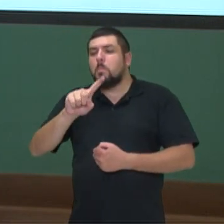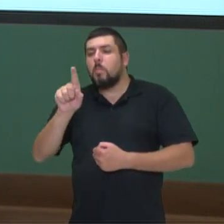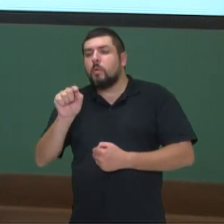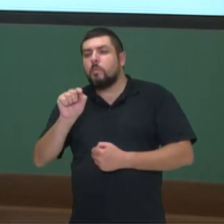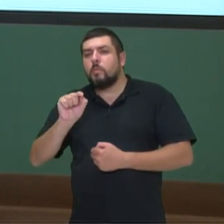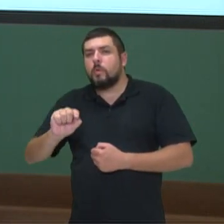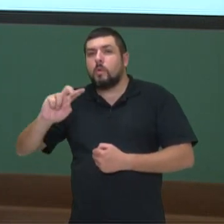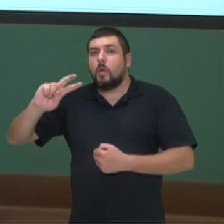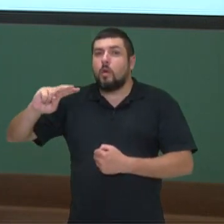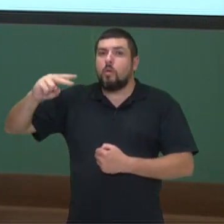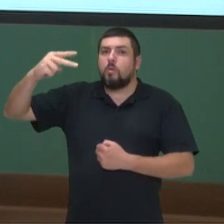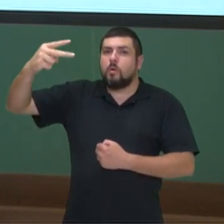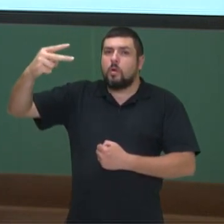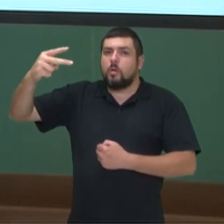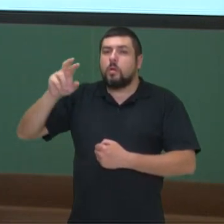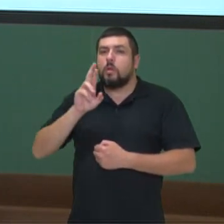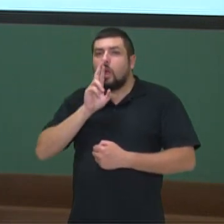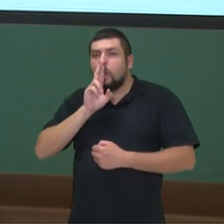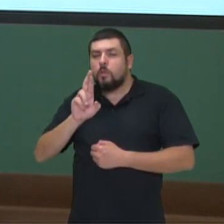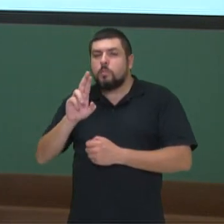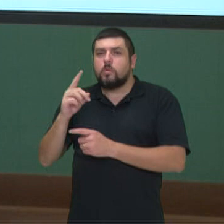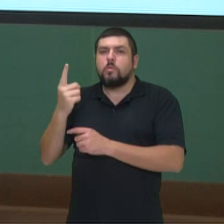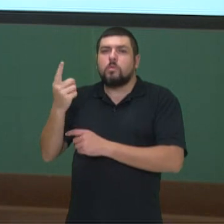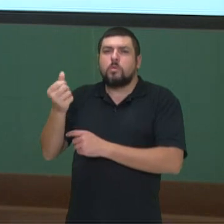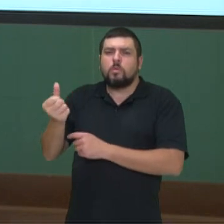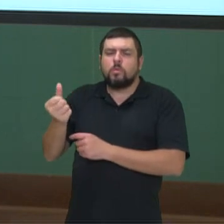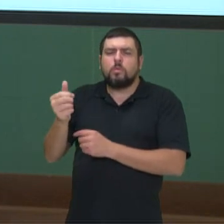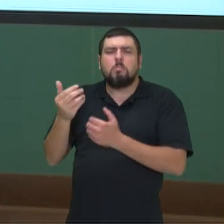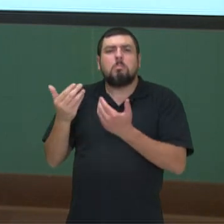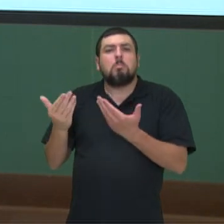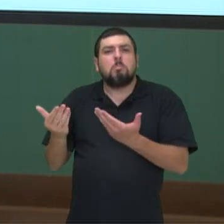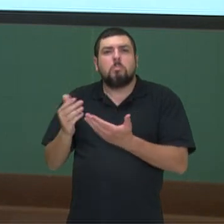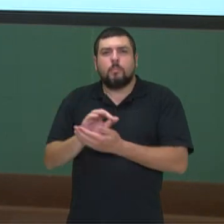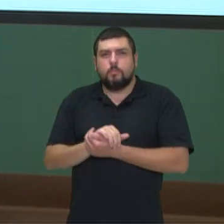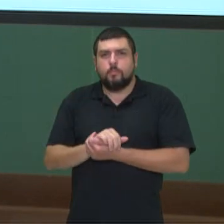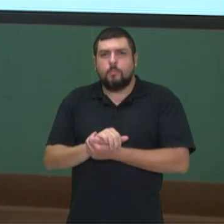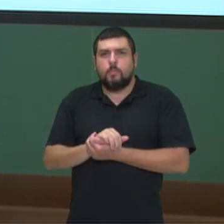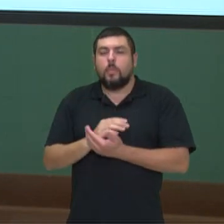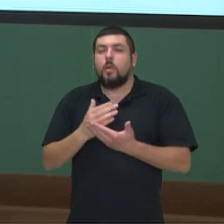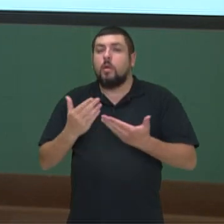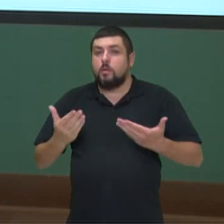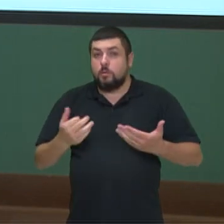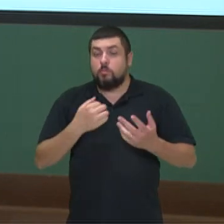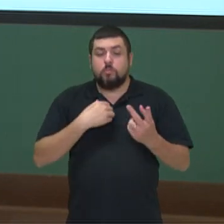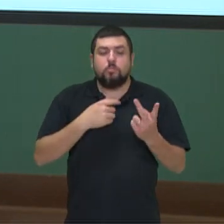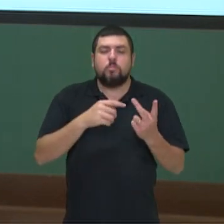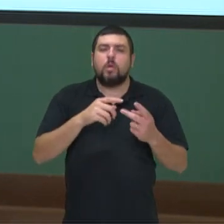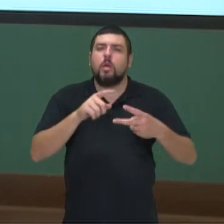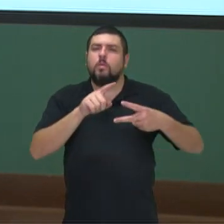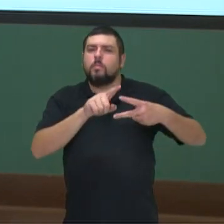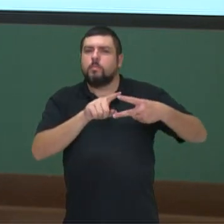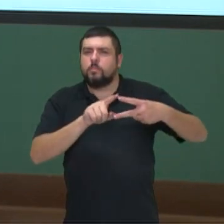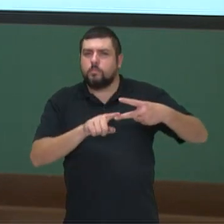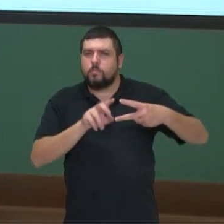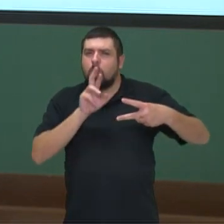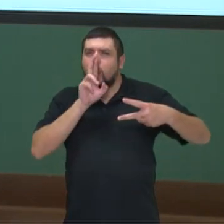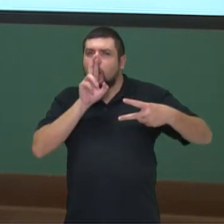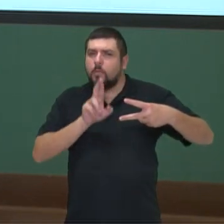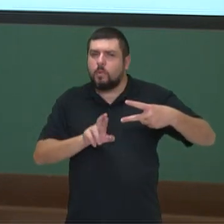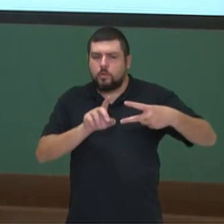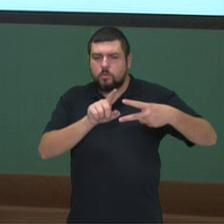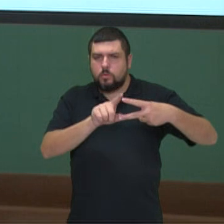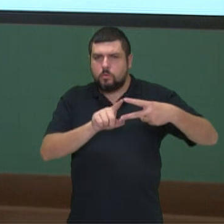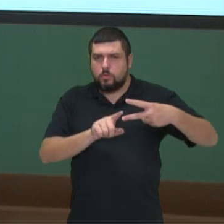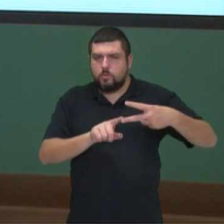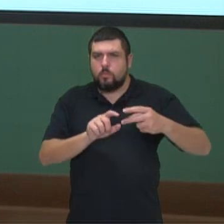16, ok? Então, para esse caso, vocês teriam duas soluções. Porque esse número, ele pode ser o